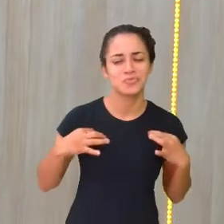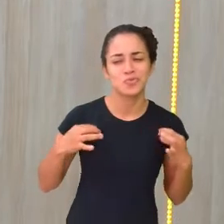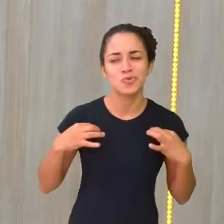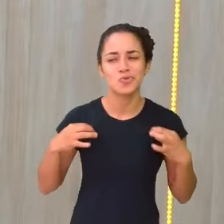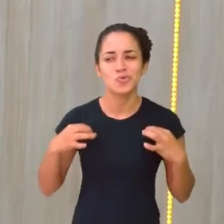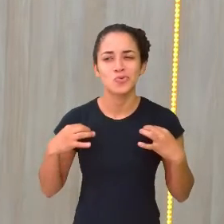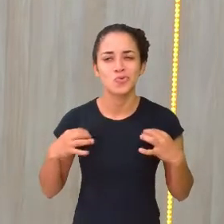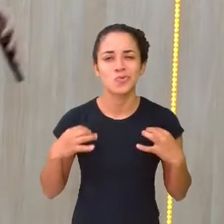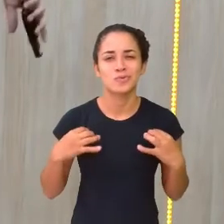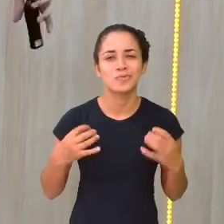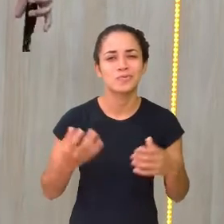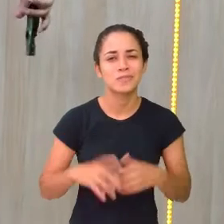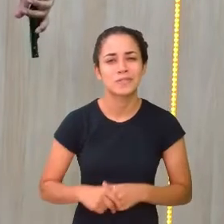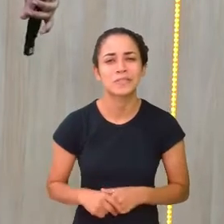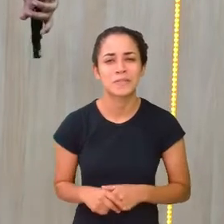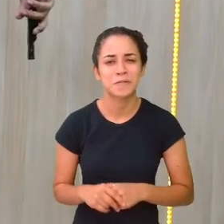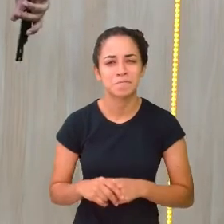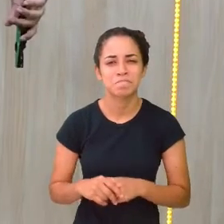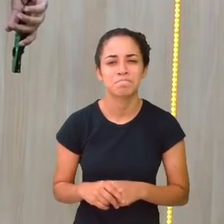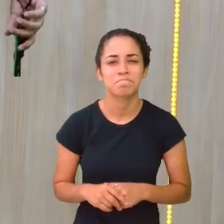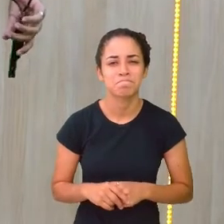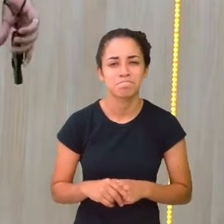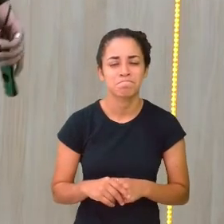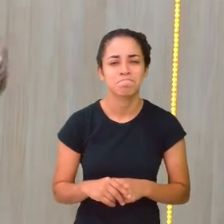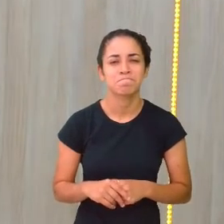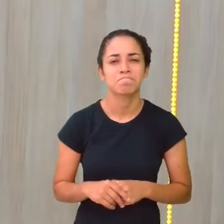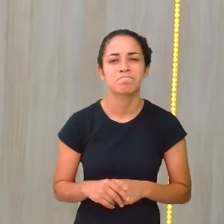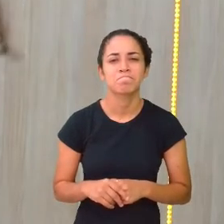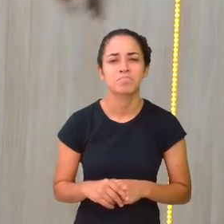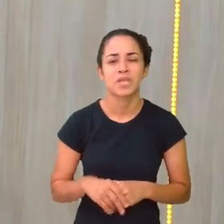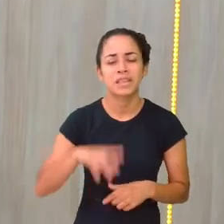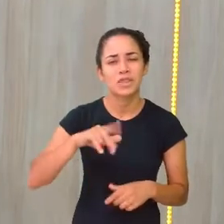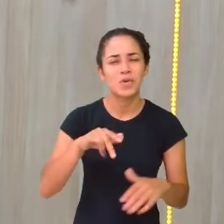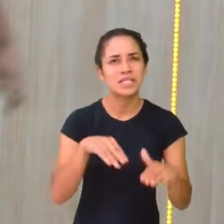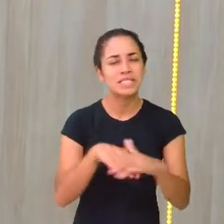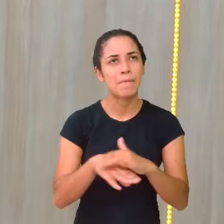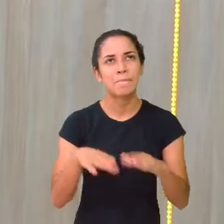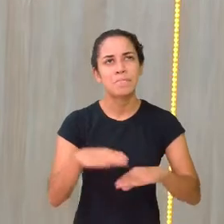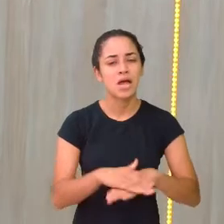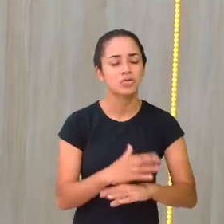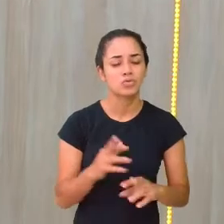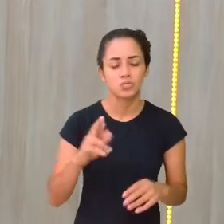blusazinha, o seu... Aquela, como é o nome? Não é sapato não, né?